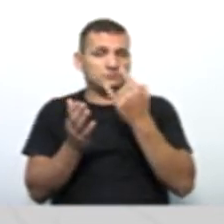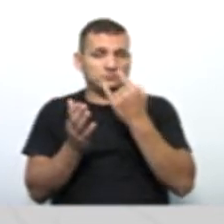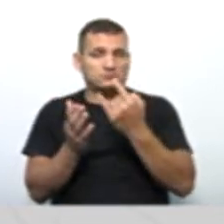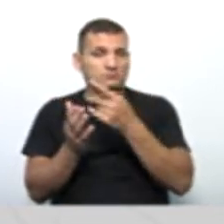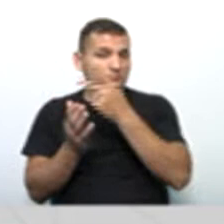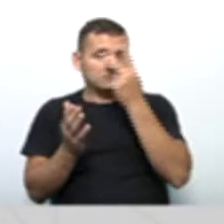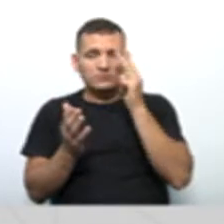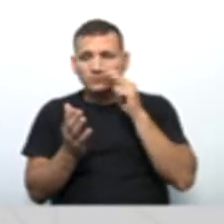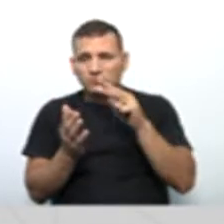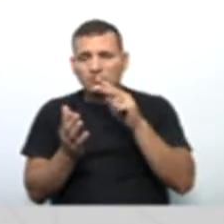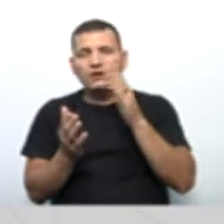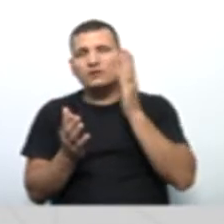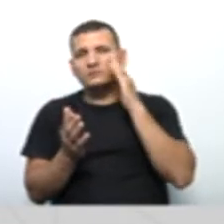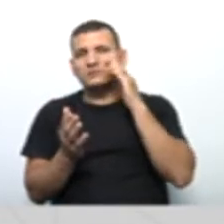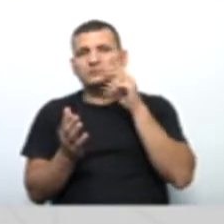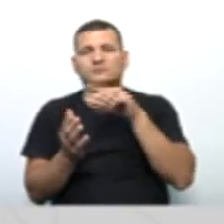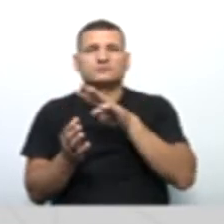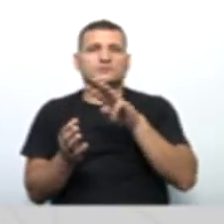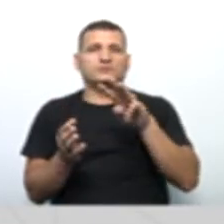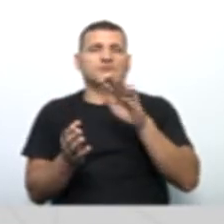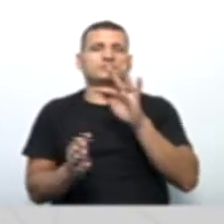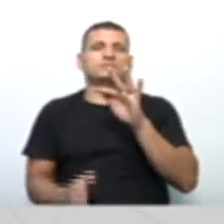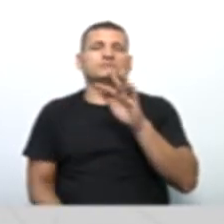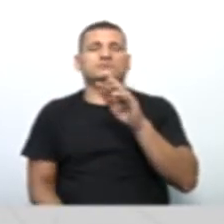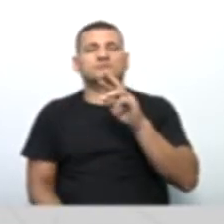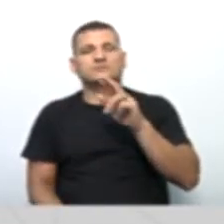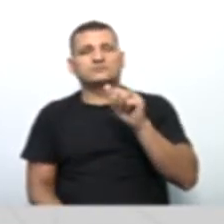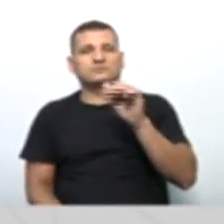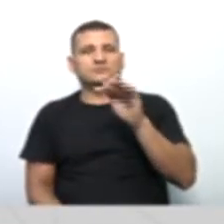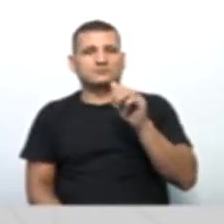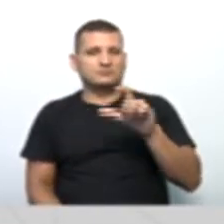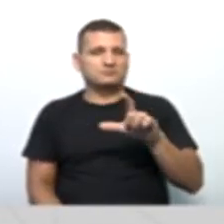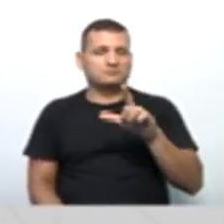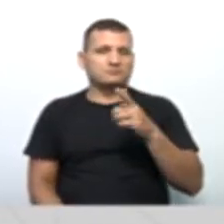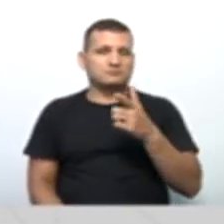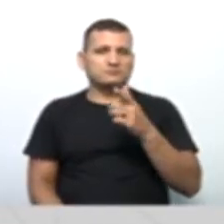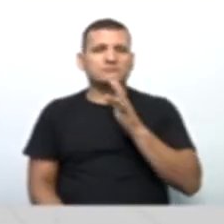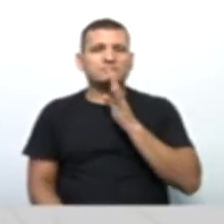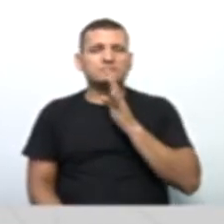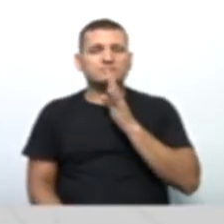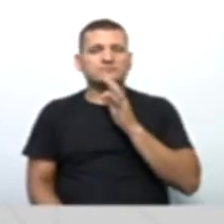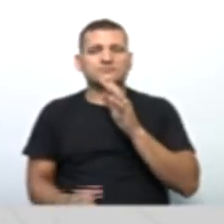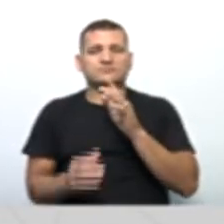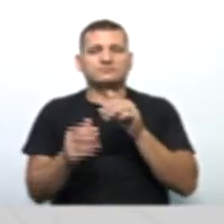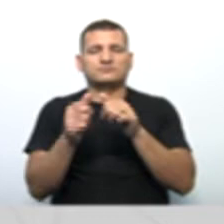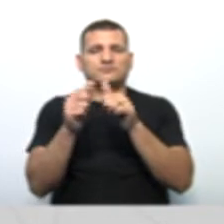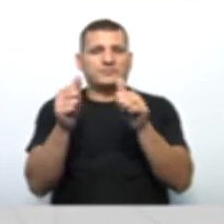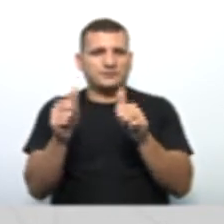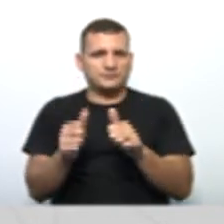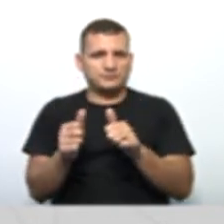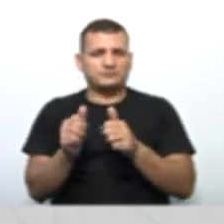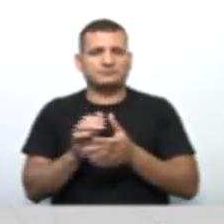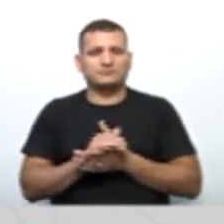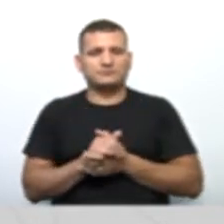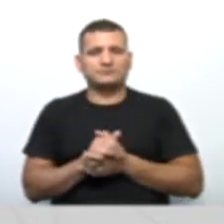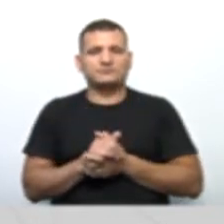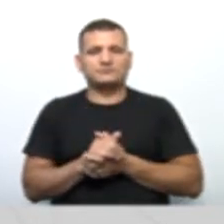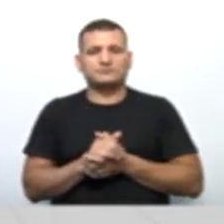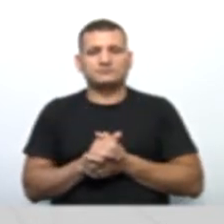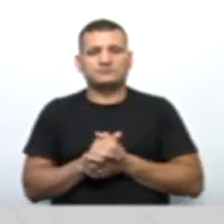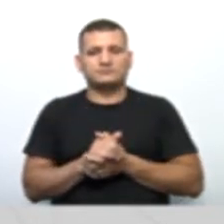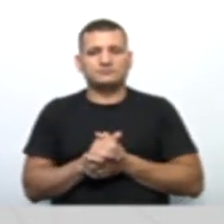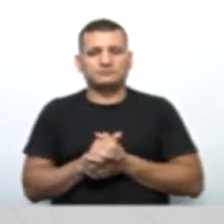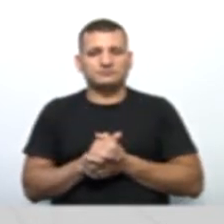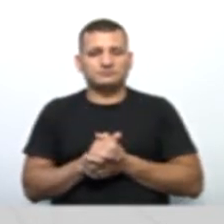vêem olha é que o site é o rafael é um site bacana e alguém chega com é somente pela pelo pelo logotipo pela marca